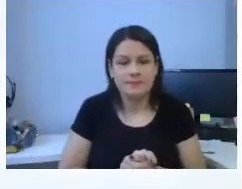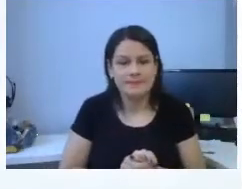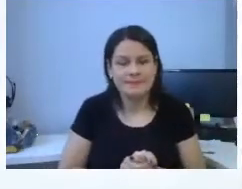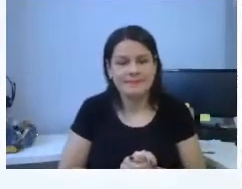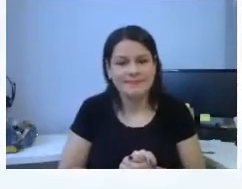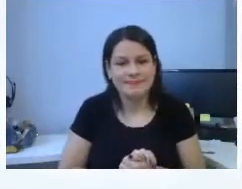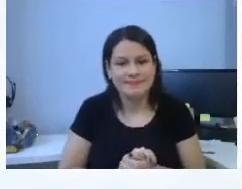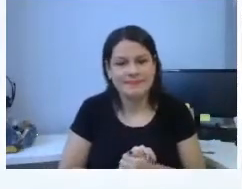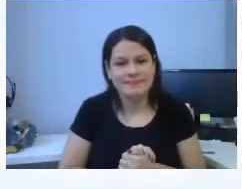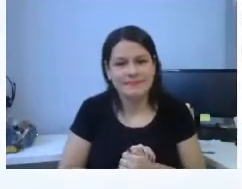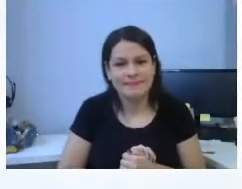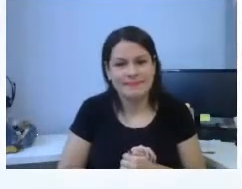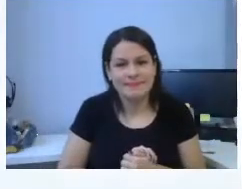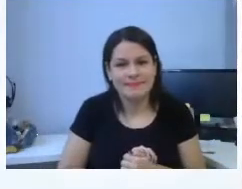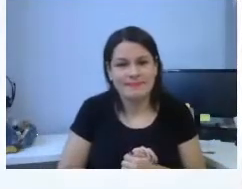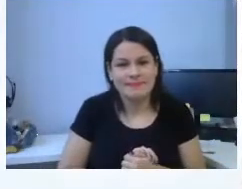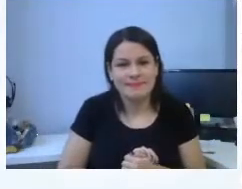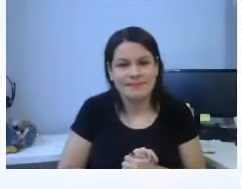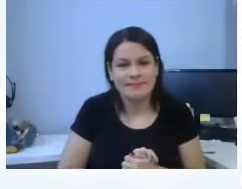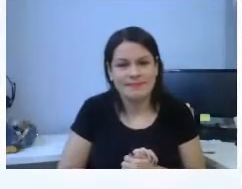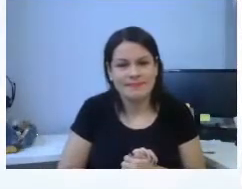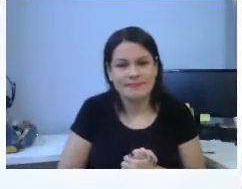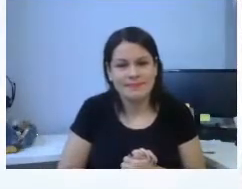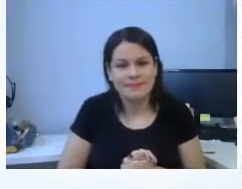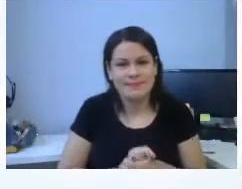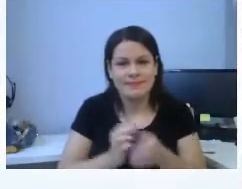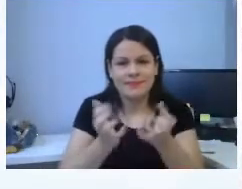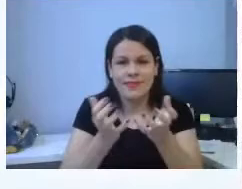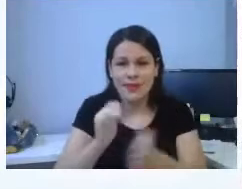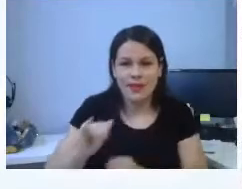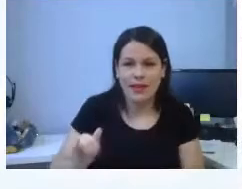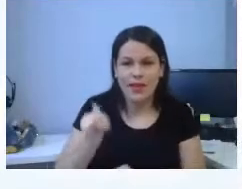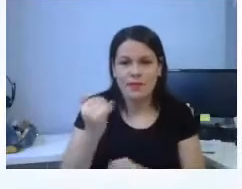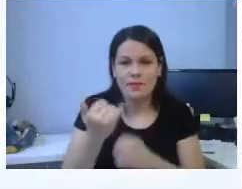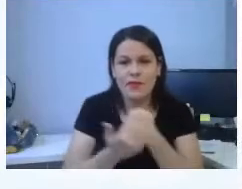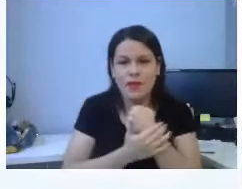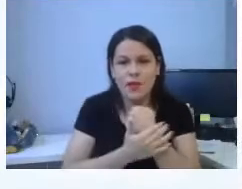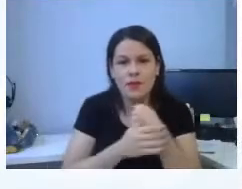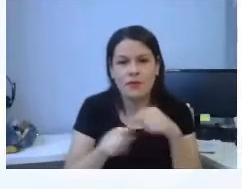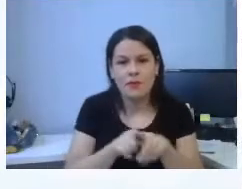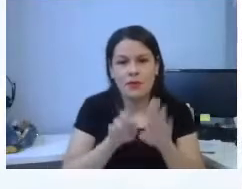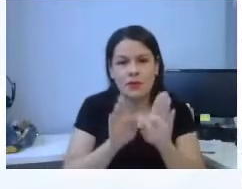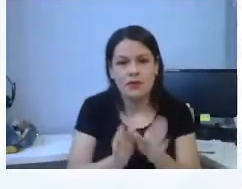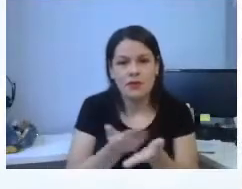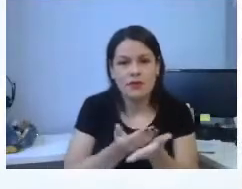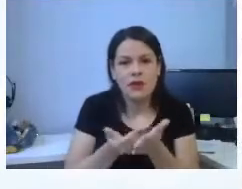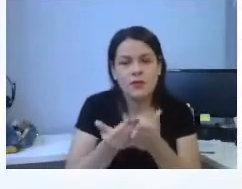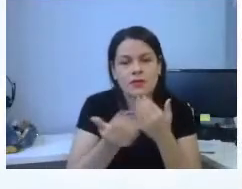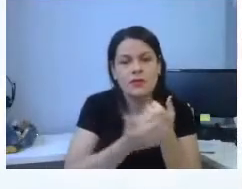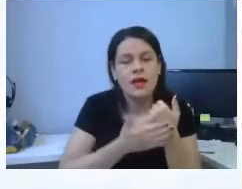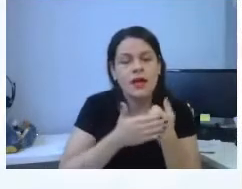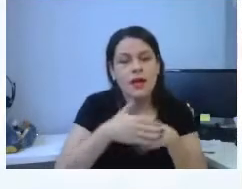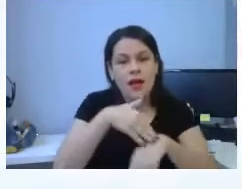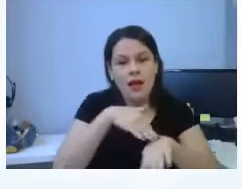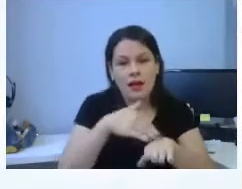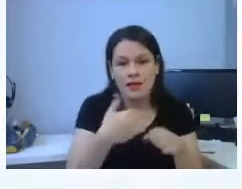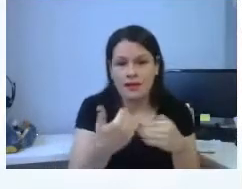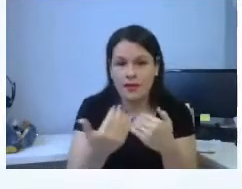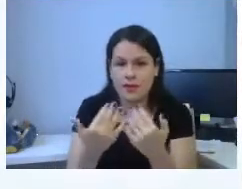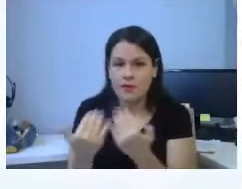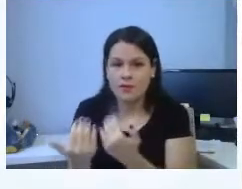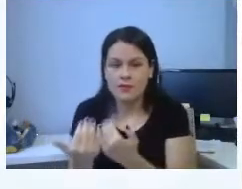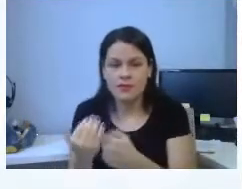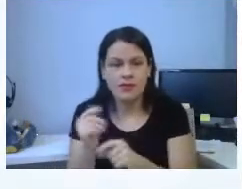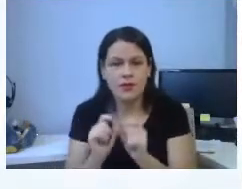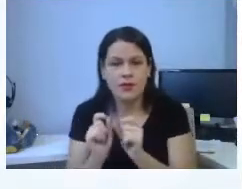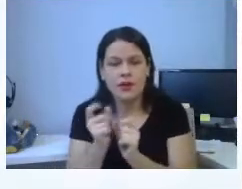Sim. Só querendo aproveitar isso que você comentou, Pedro, doutor Pedro, até